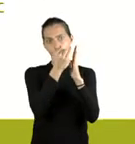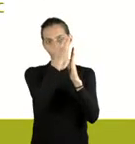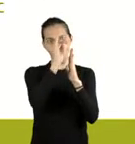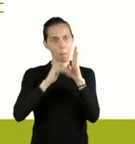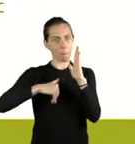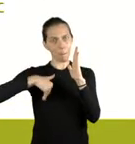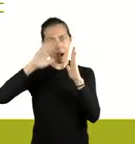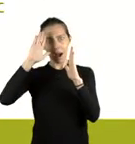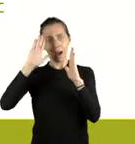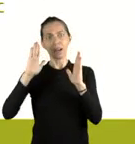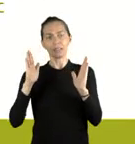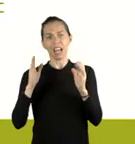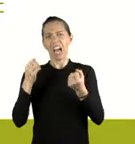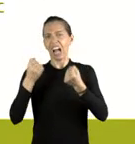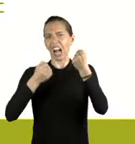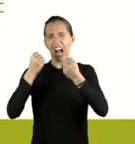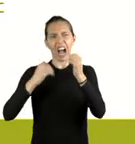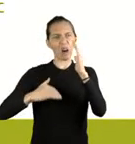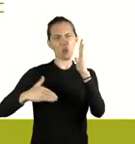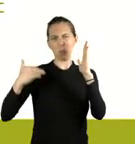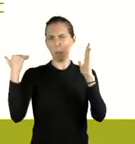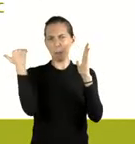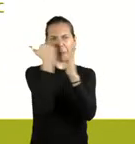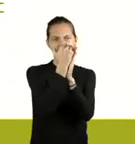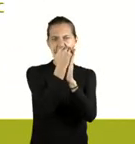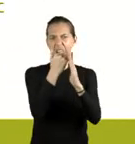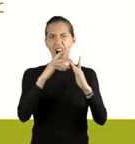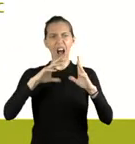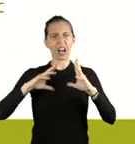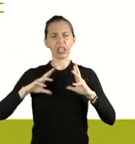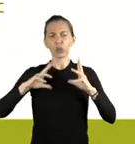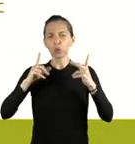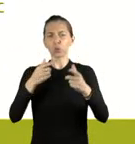carro seminovo subindo 40%,